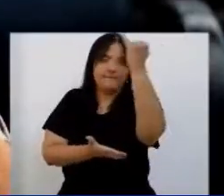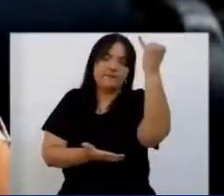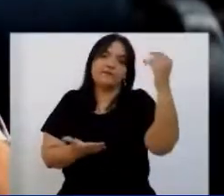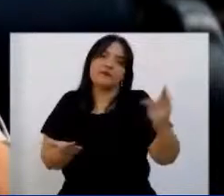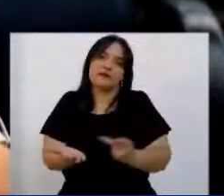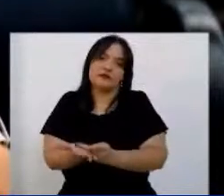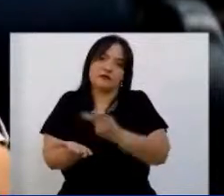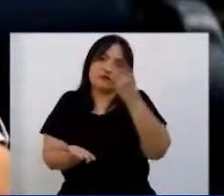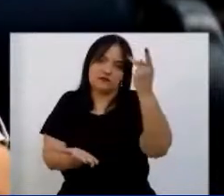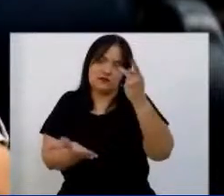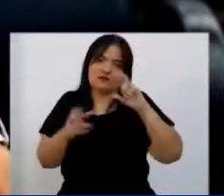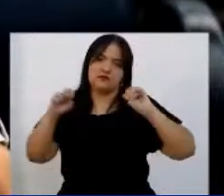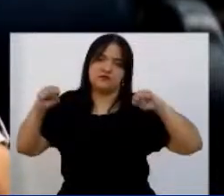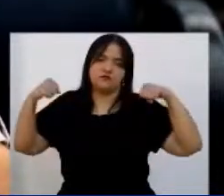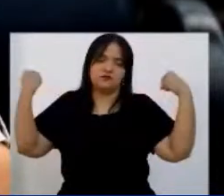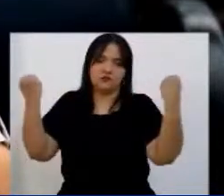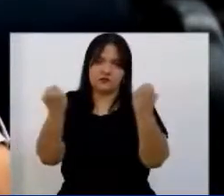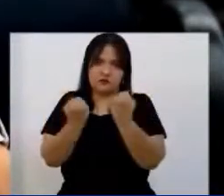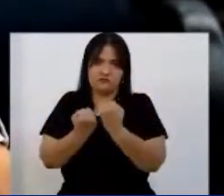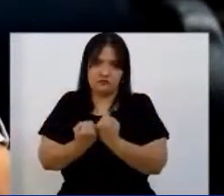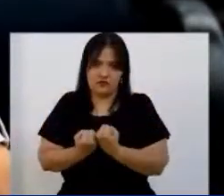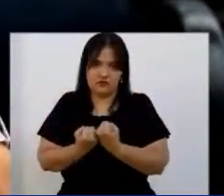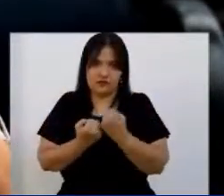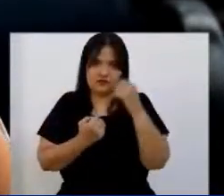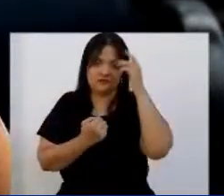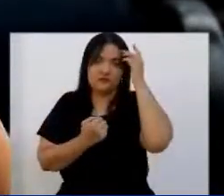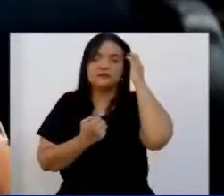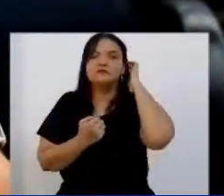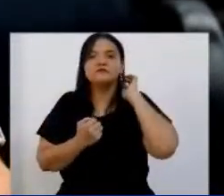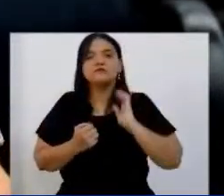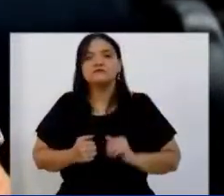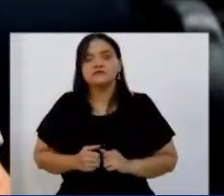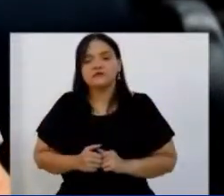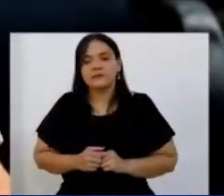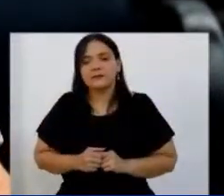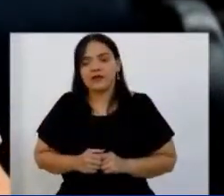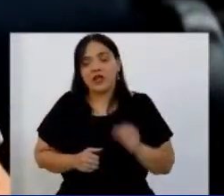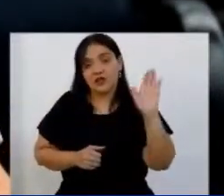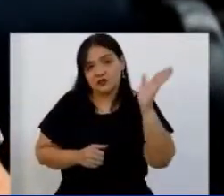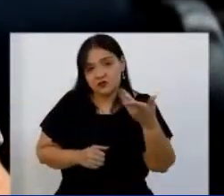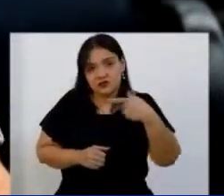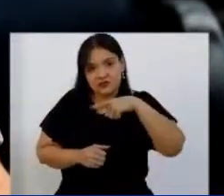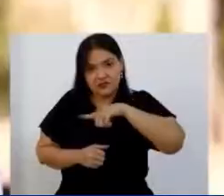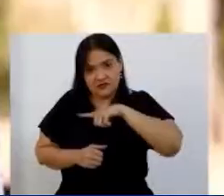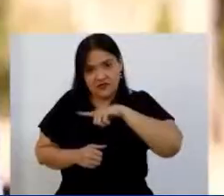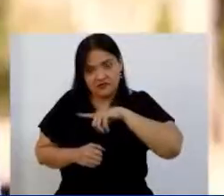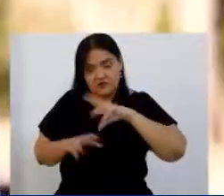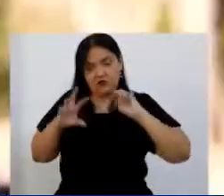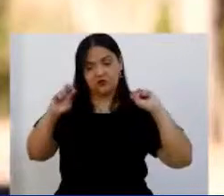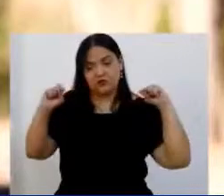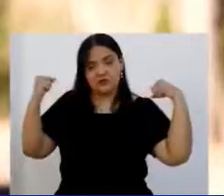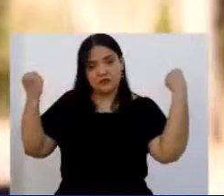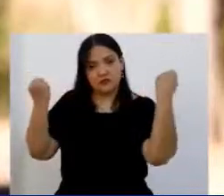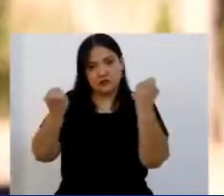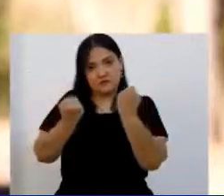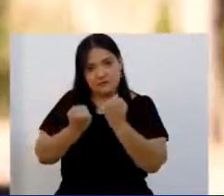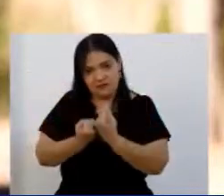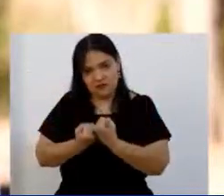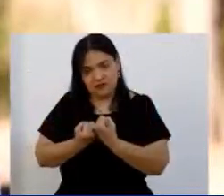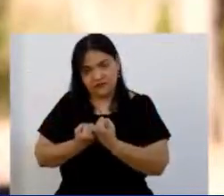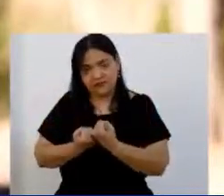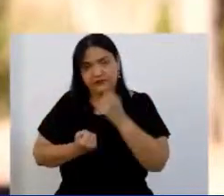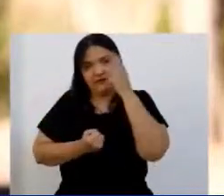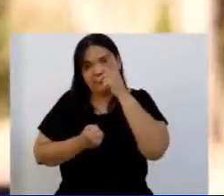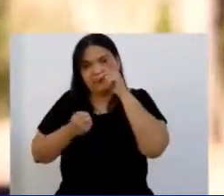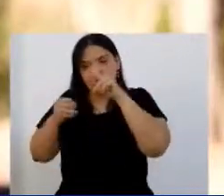maiores avanços de todo o simpósio, todas, né, as edições do simpósio. Nós já tivemos, né, um